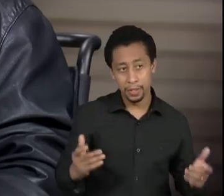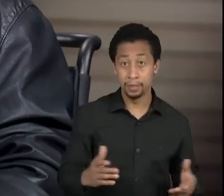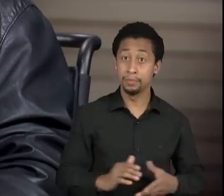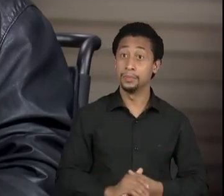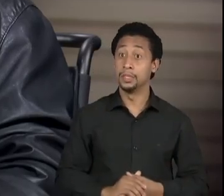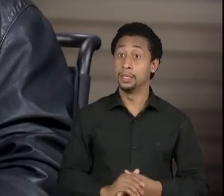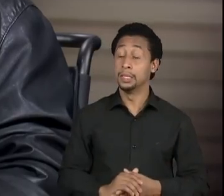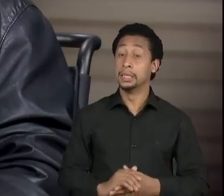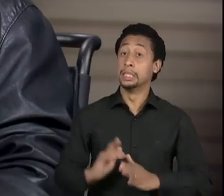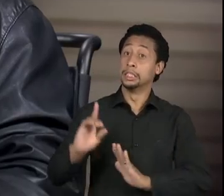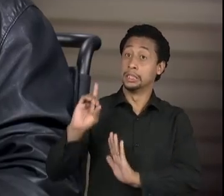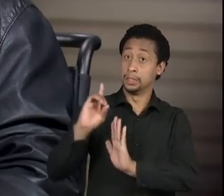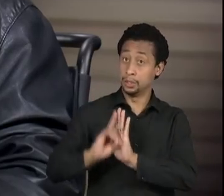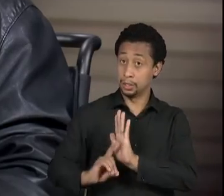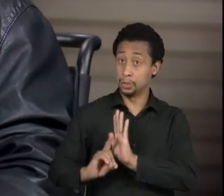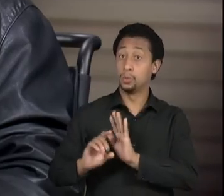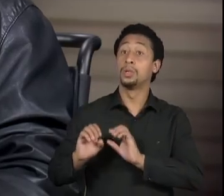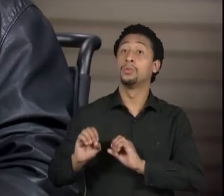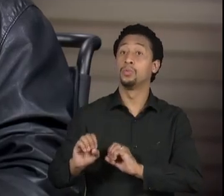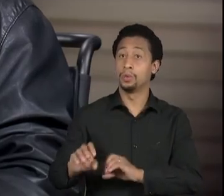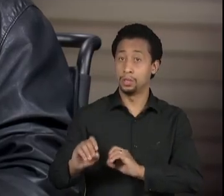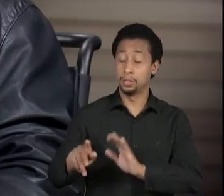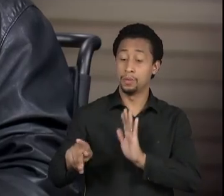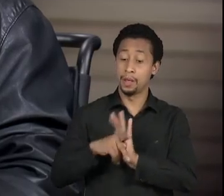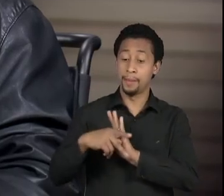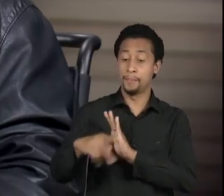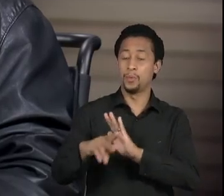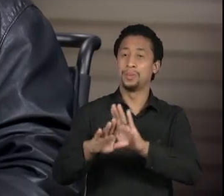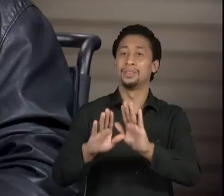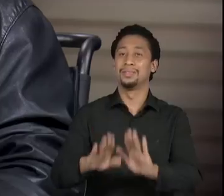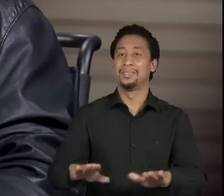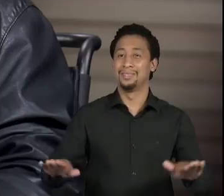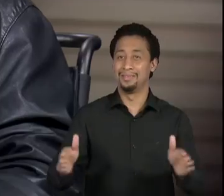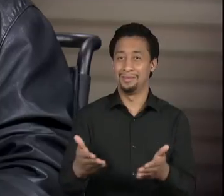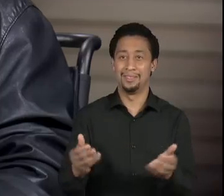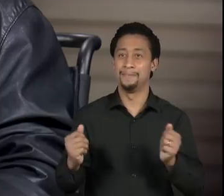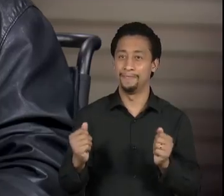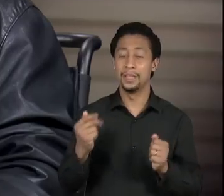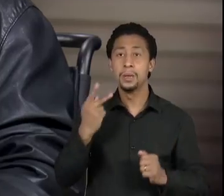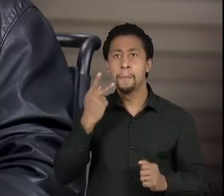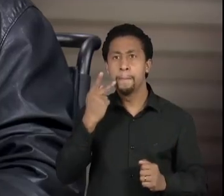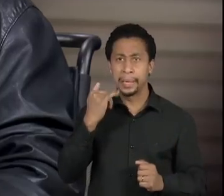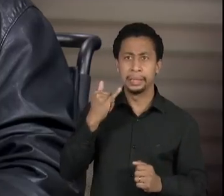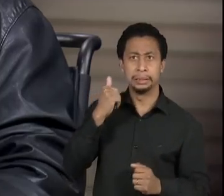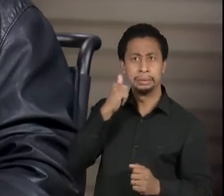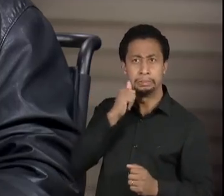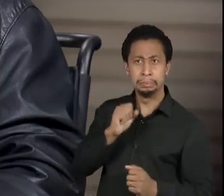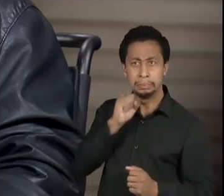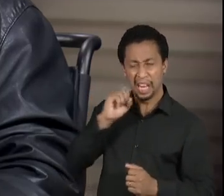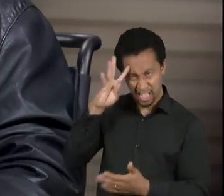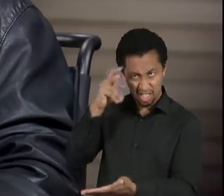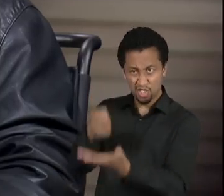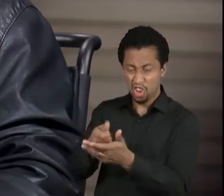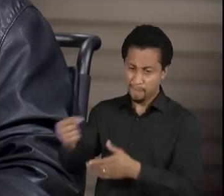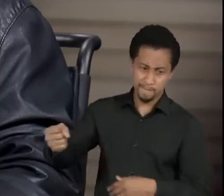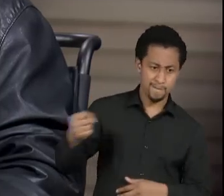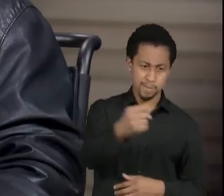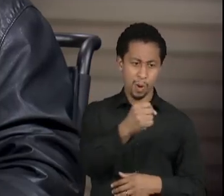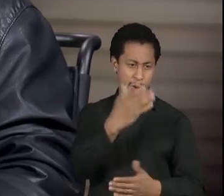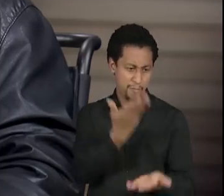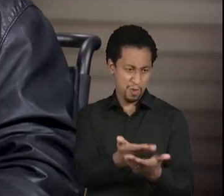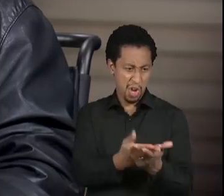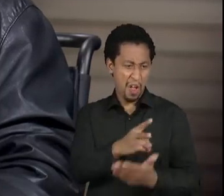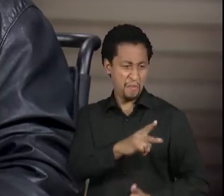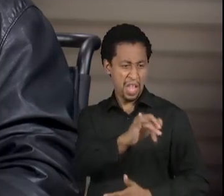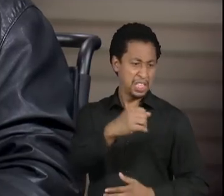direito à educação é um direito da criança. Não cabe aos pais decidir se eles vão ser escolarizados ou não. E por que